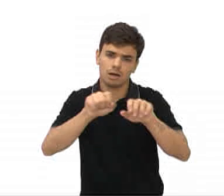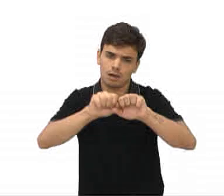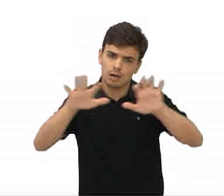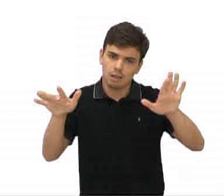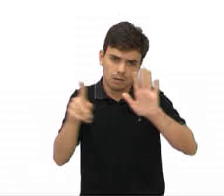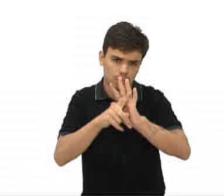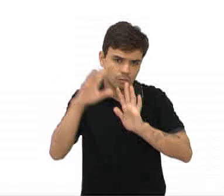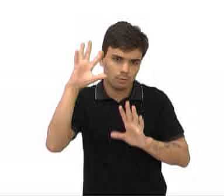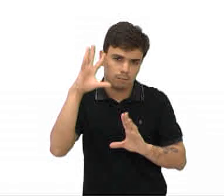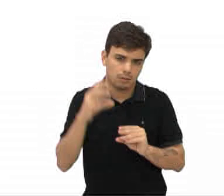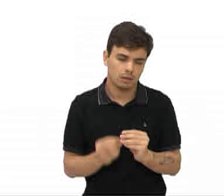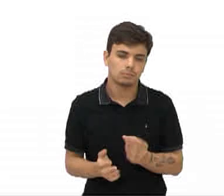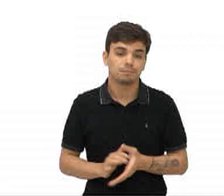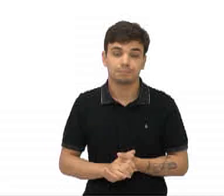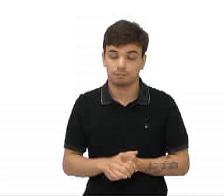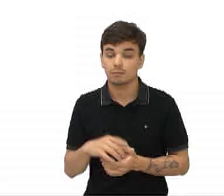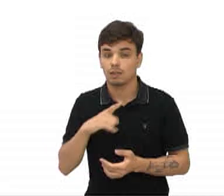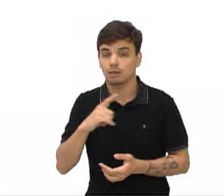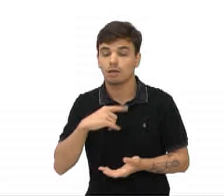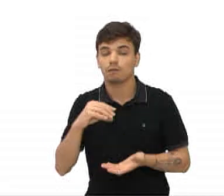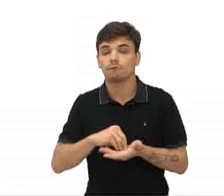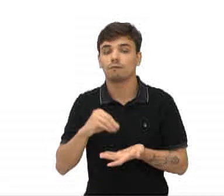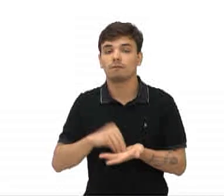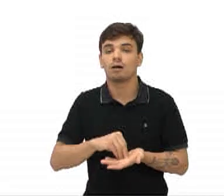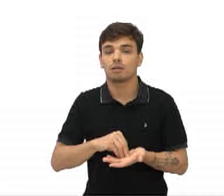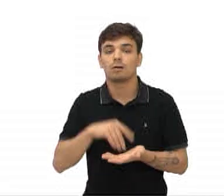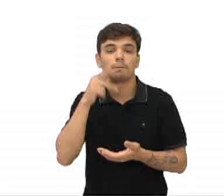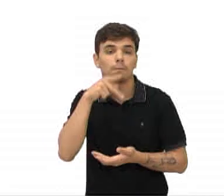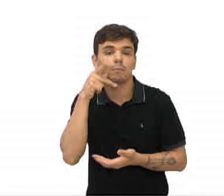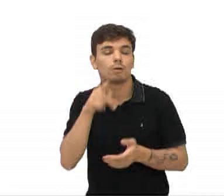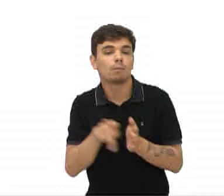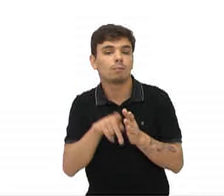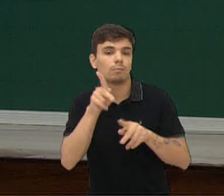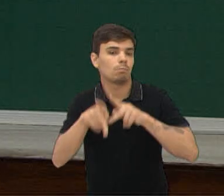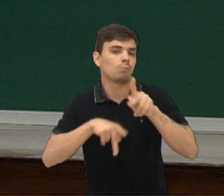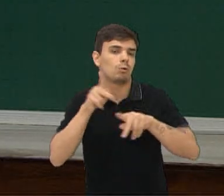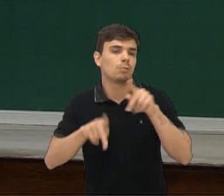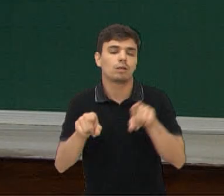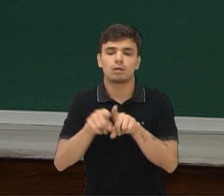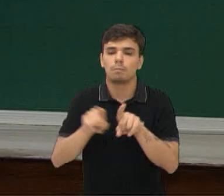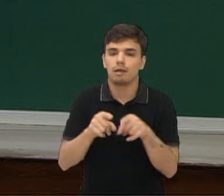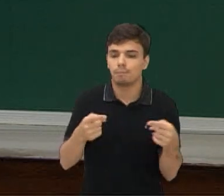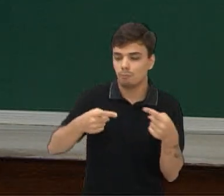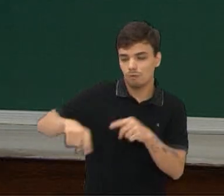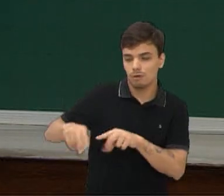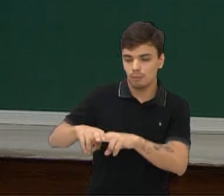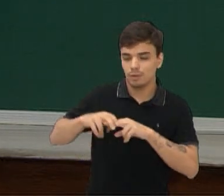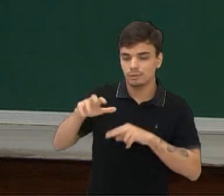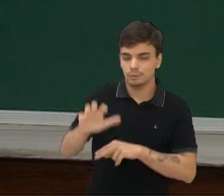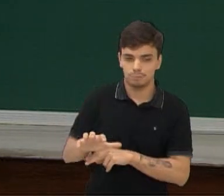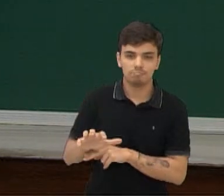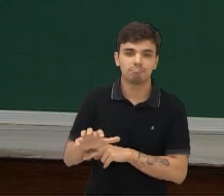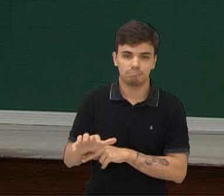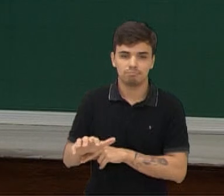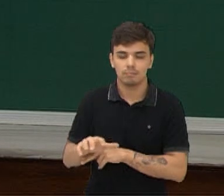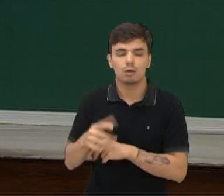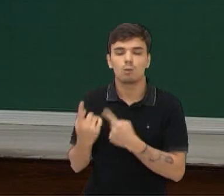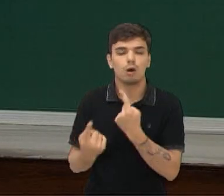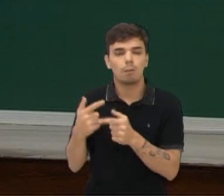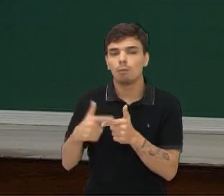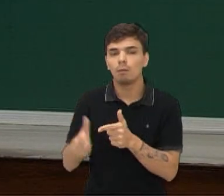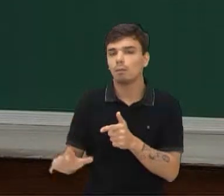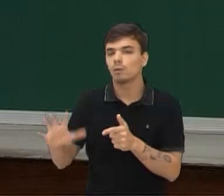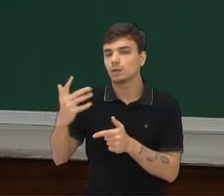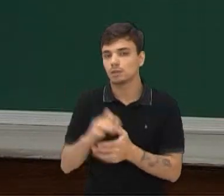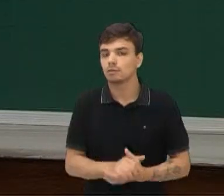aqui, né? Ele coloca a ausência de políticas públicas, o que isso acaba causando, qual o problema que causa, né? Ele coloca